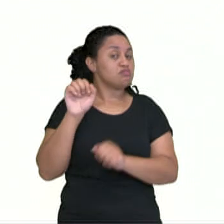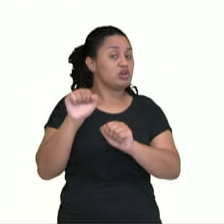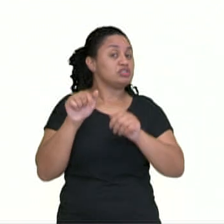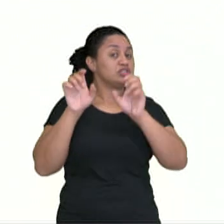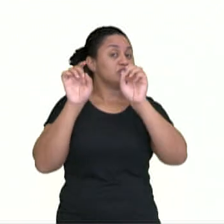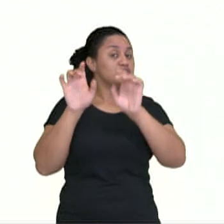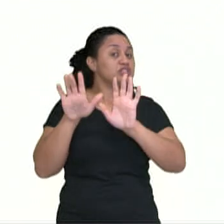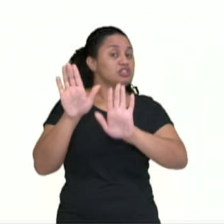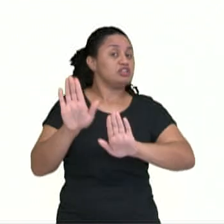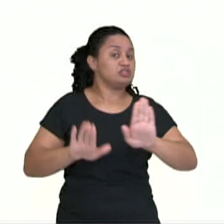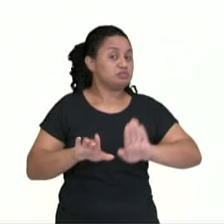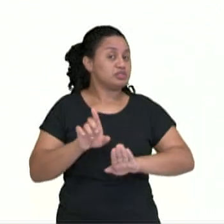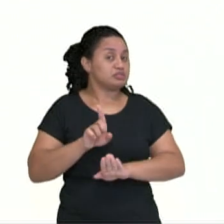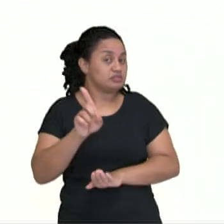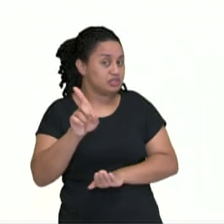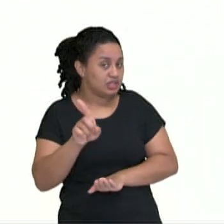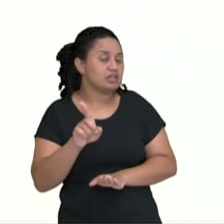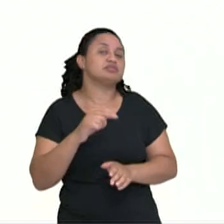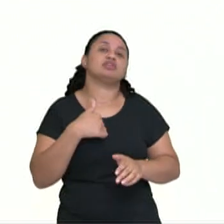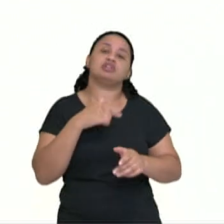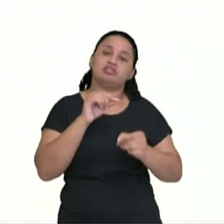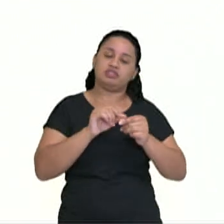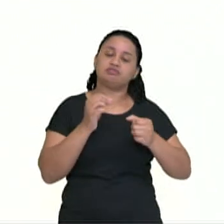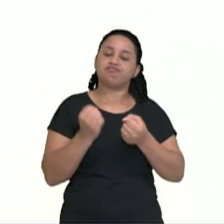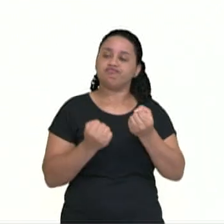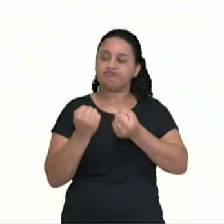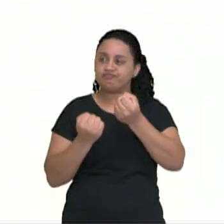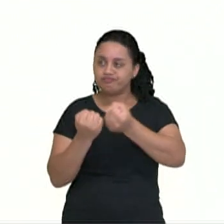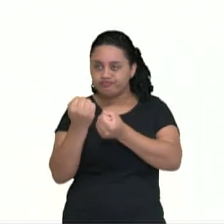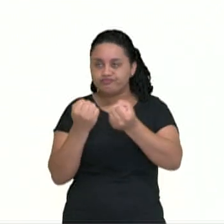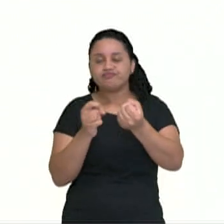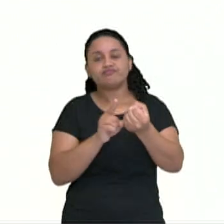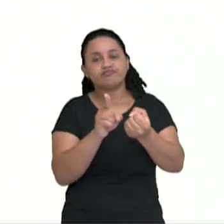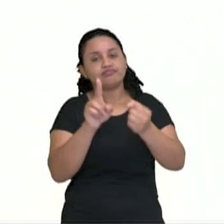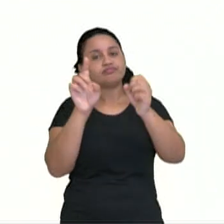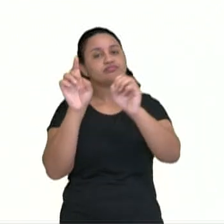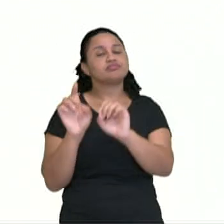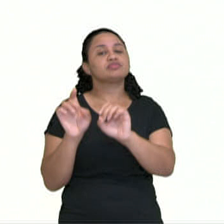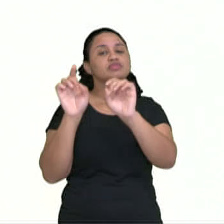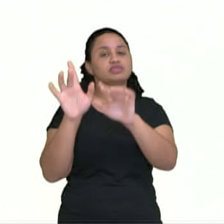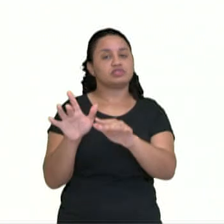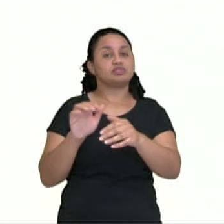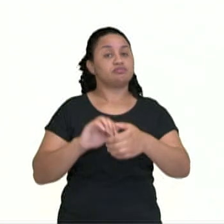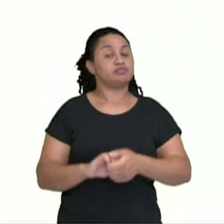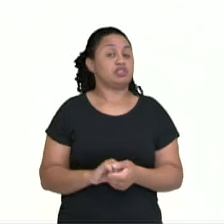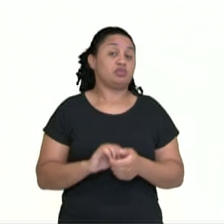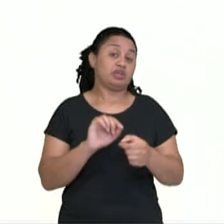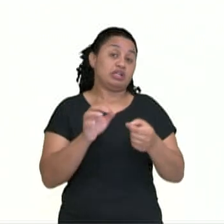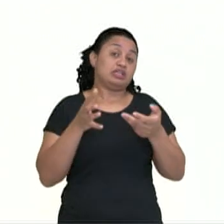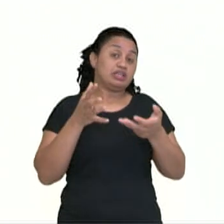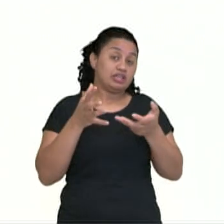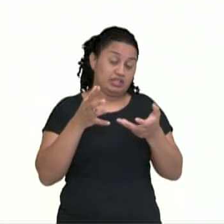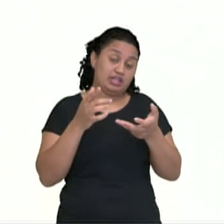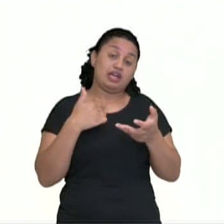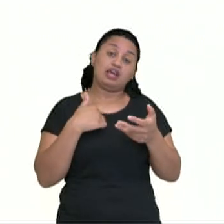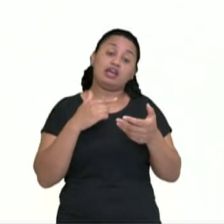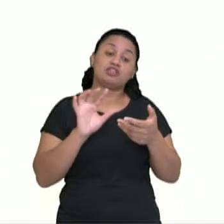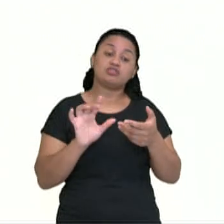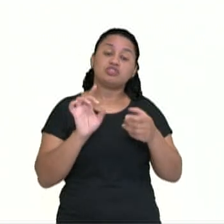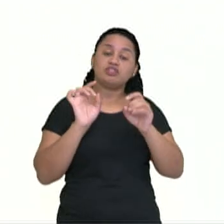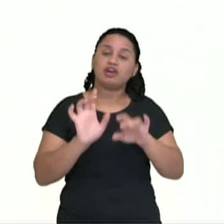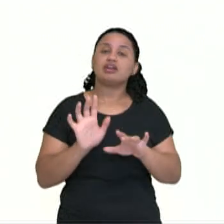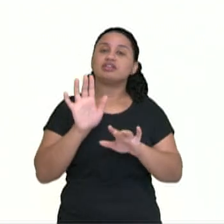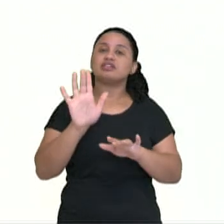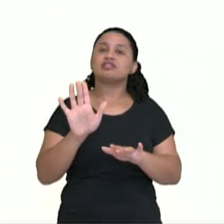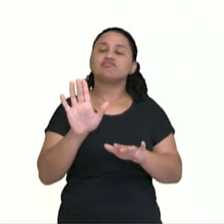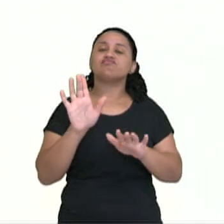lá. E foi o que ele fez, pegou o carro e foi até o zoológico. Então, a expectativa era essa, que ele tivesse deixado